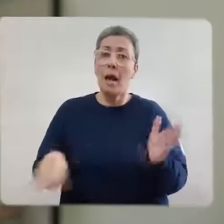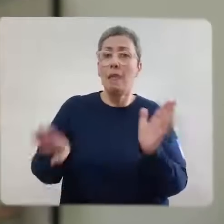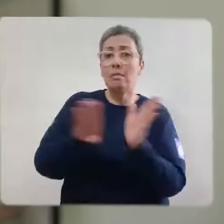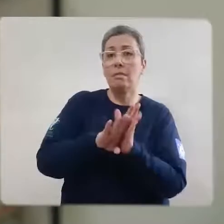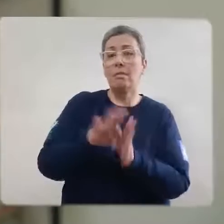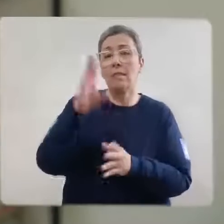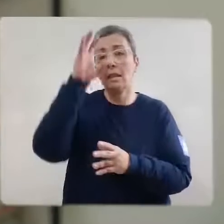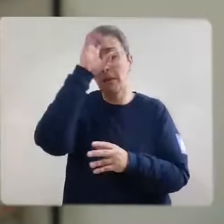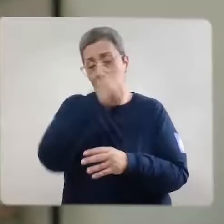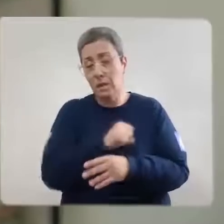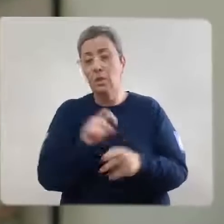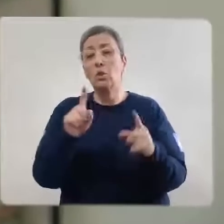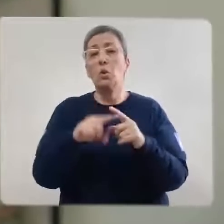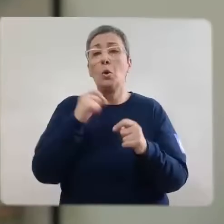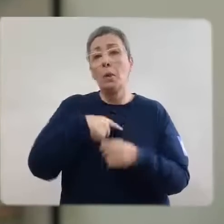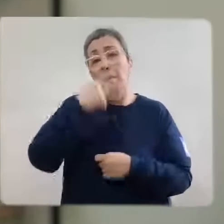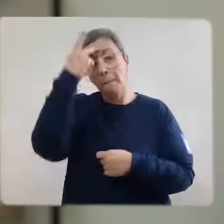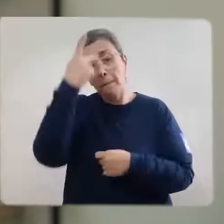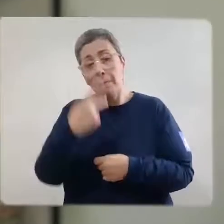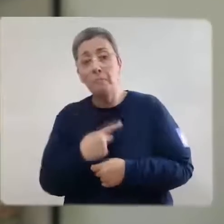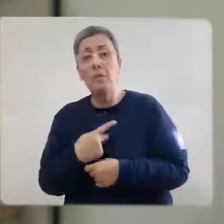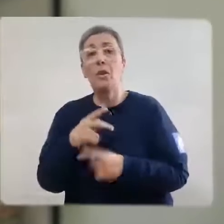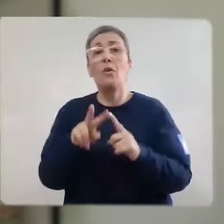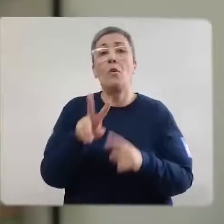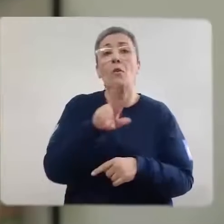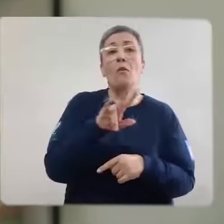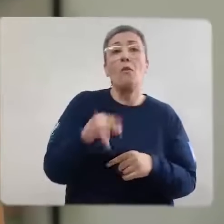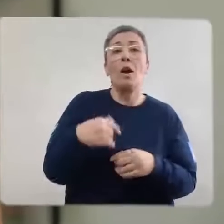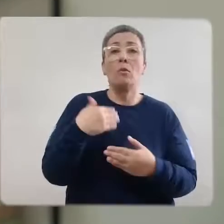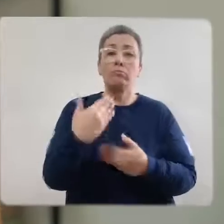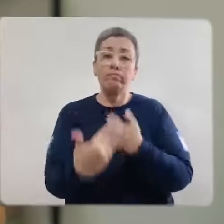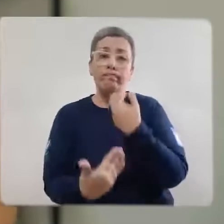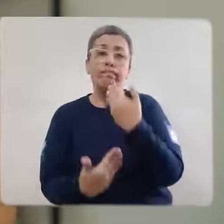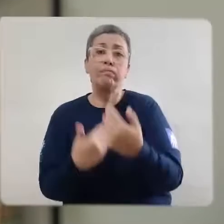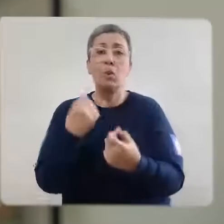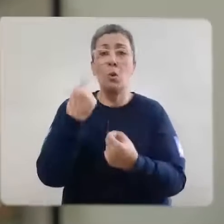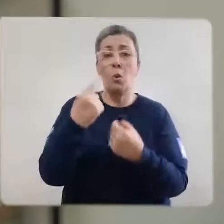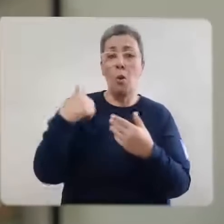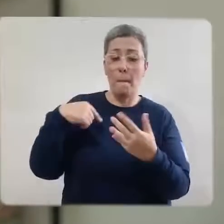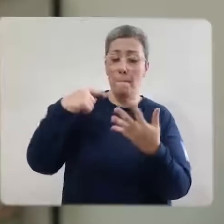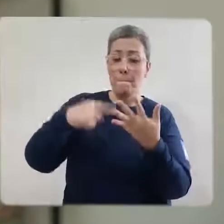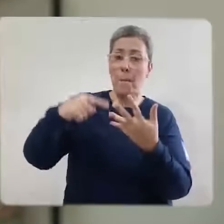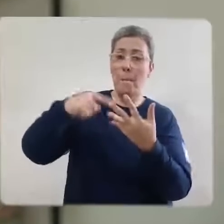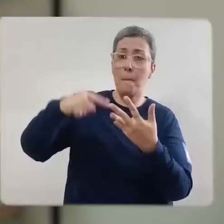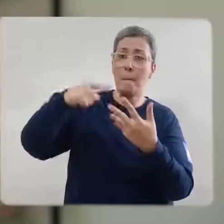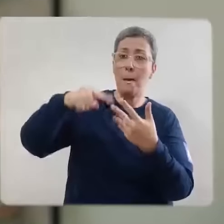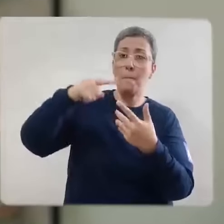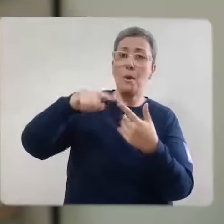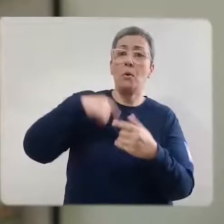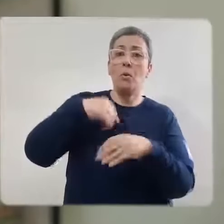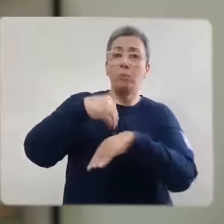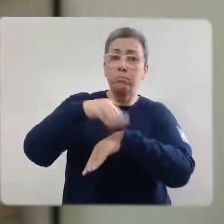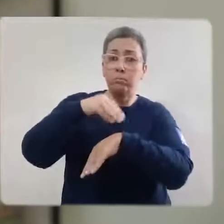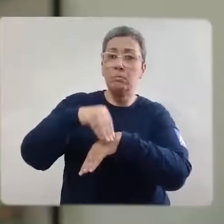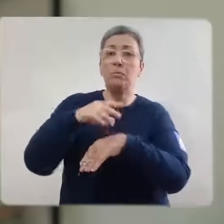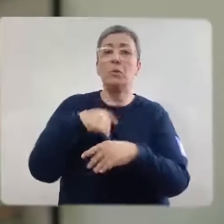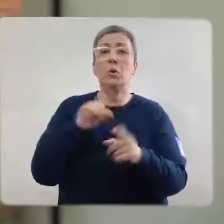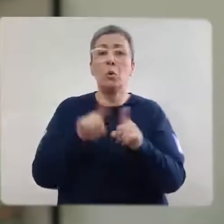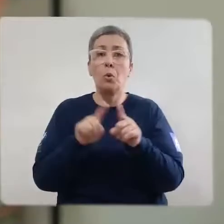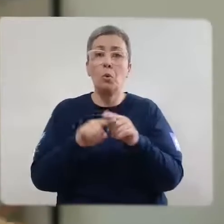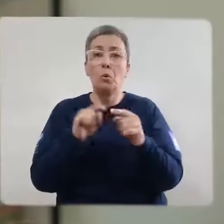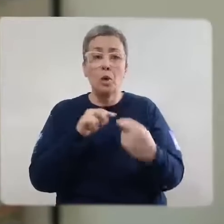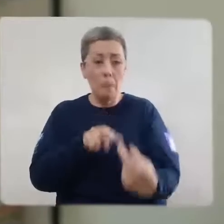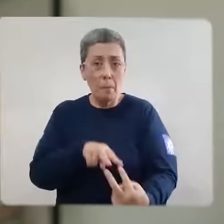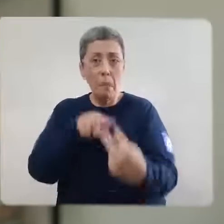que ele aprenda, até que ele tenha autonomia, nós vamos ter que trabalhar com alguns passos de hierarquia de dicas. Seja